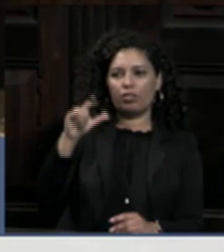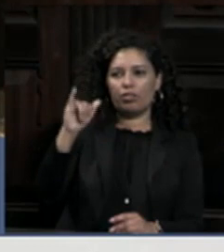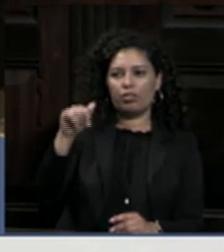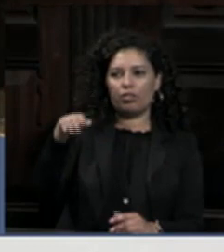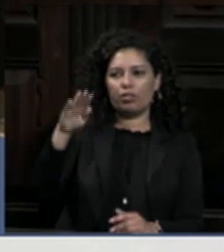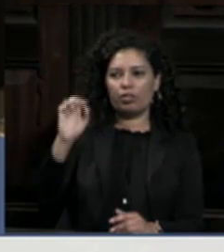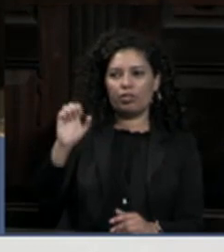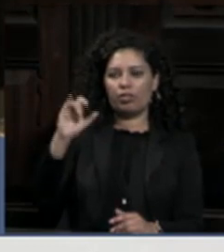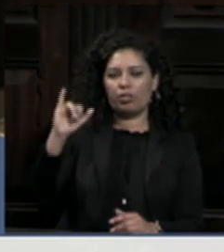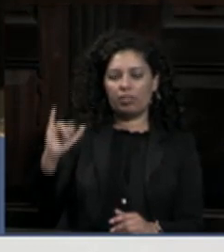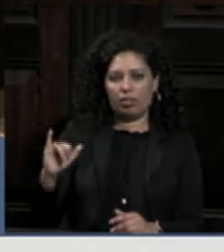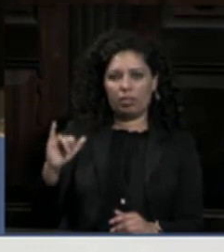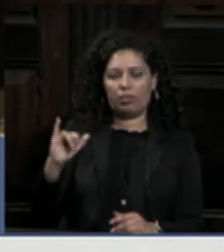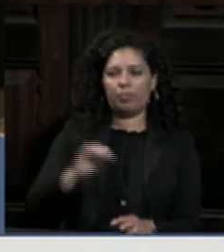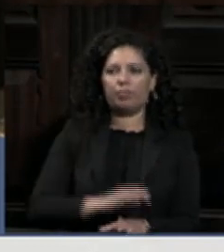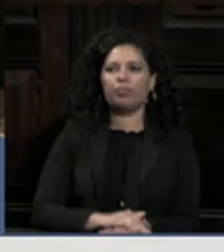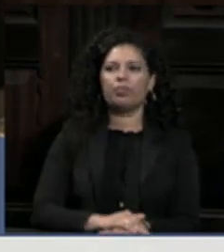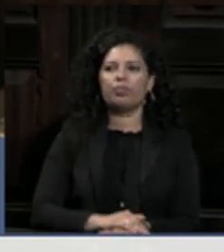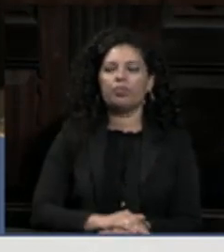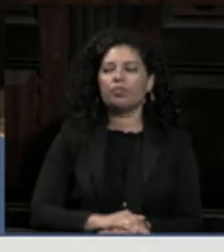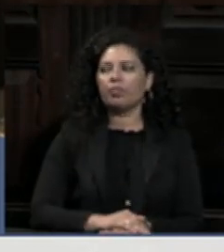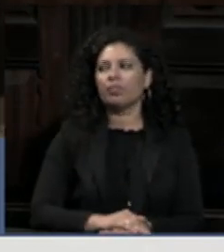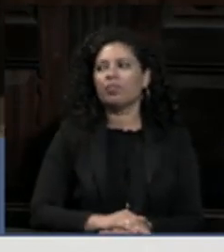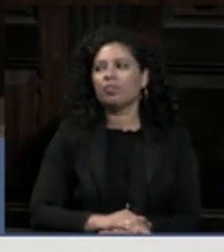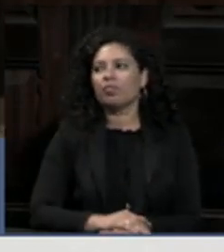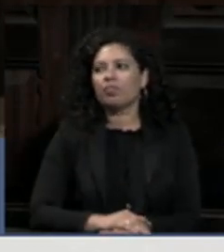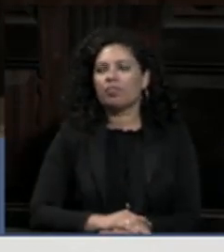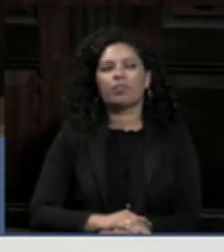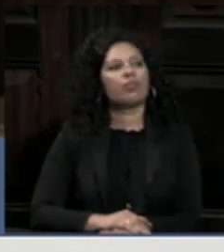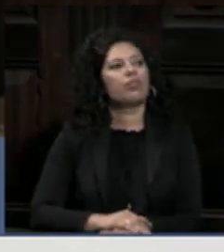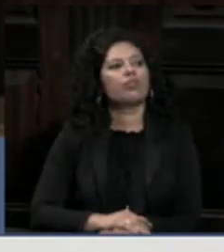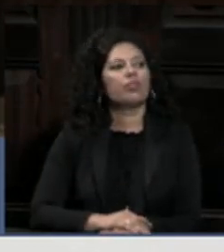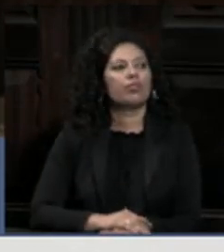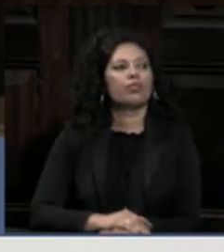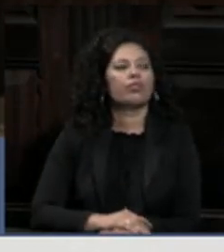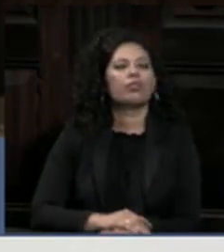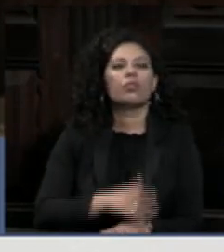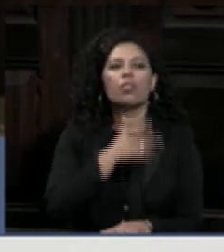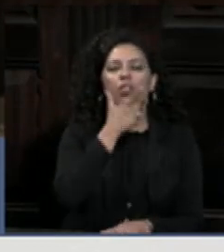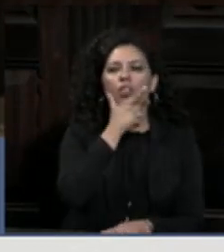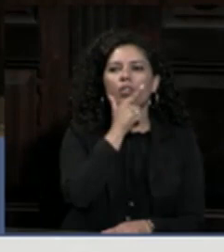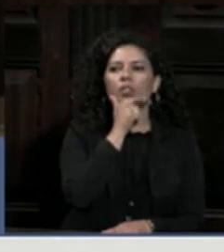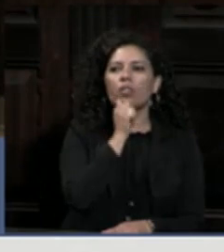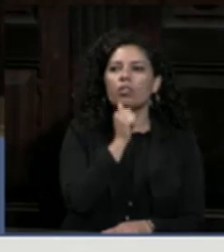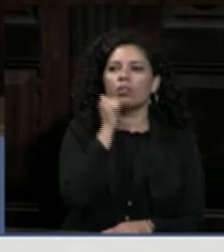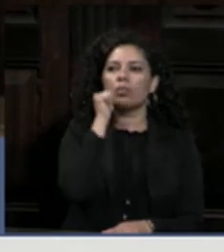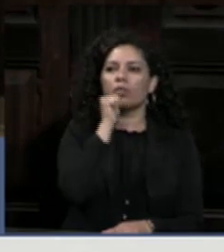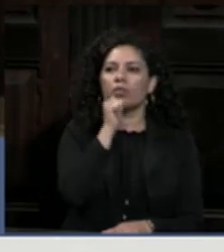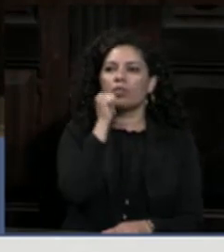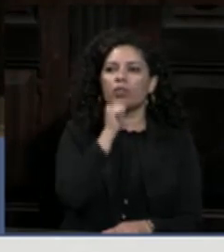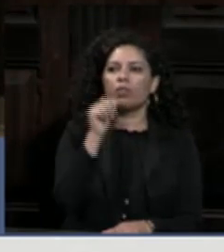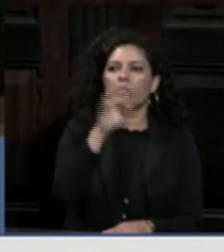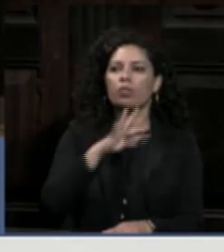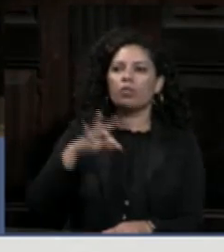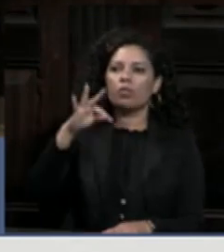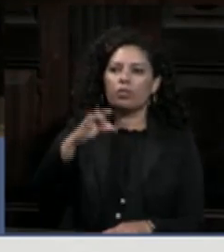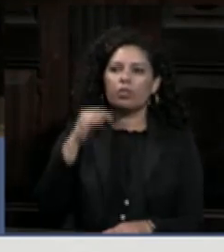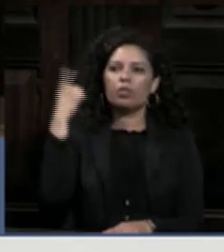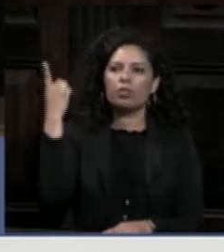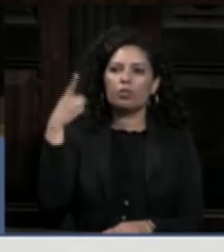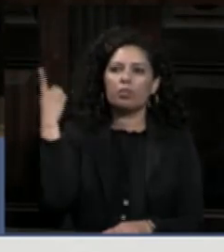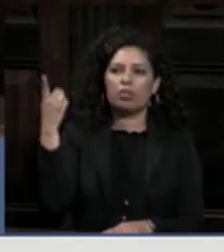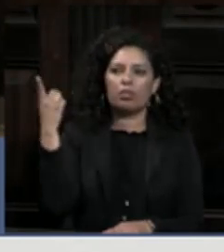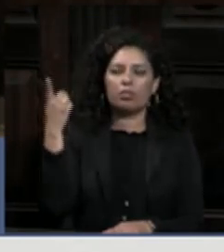doutor juliana senhora é que os senhores deputados